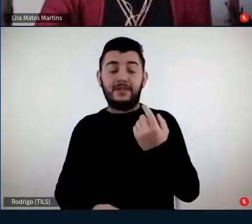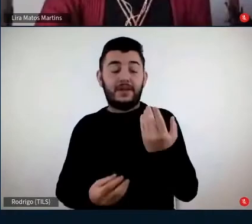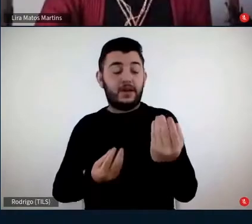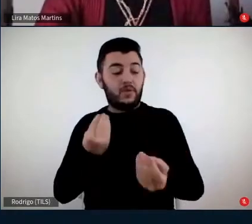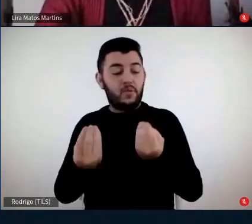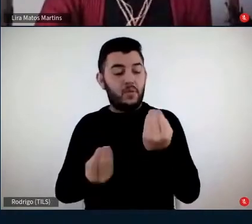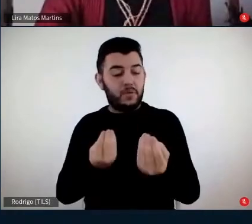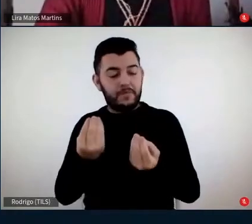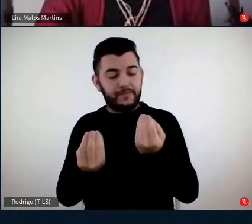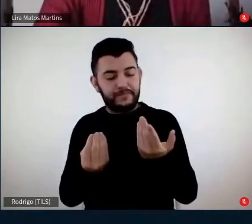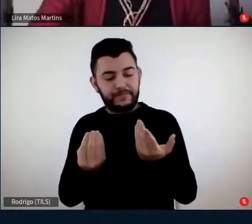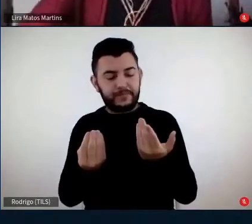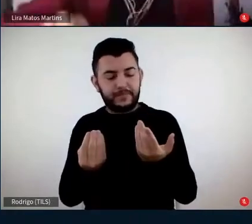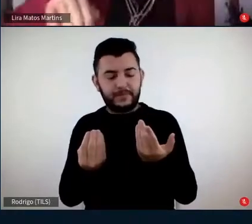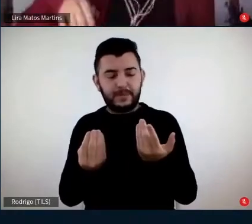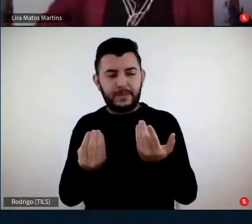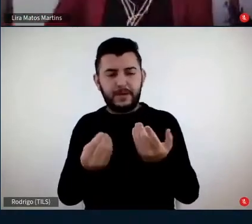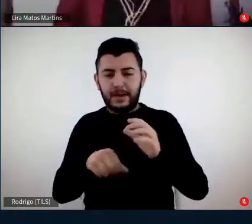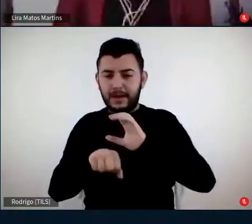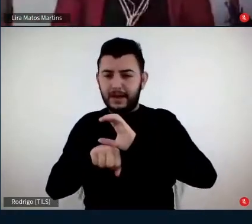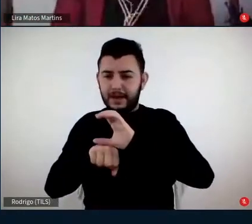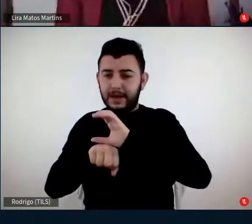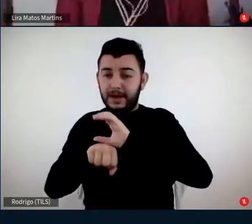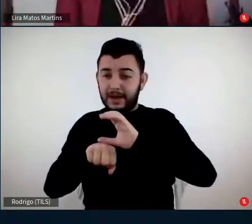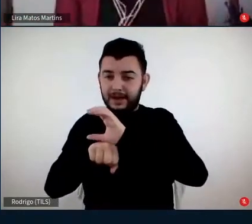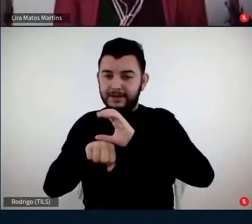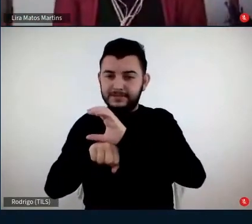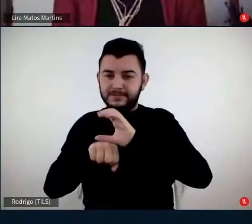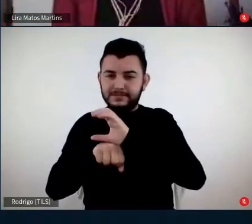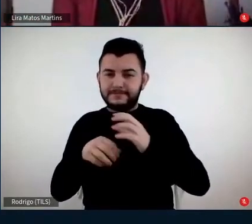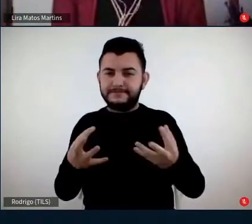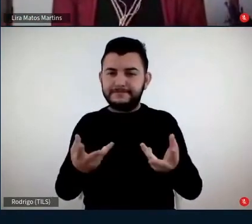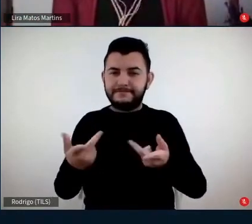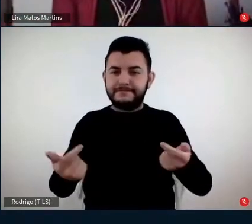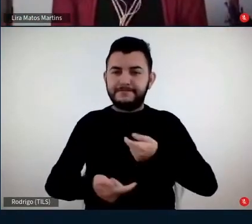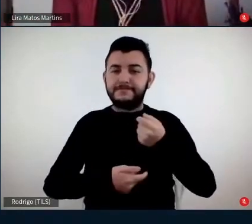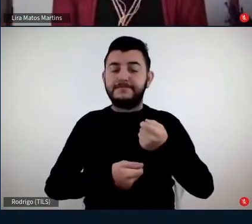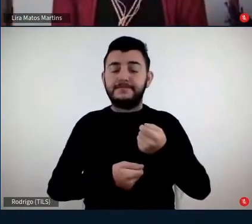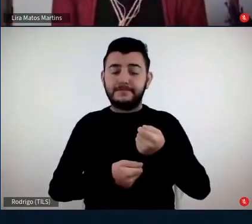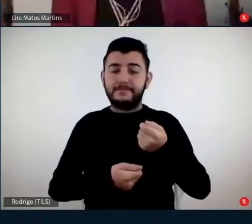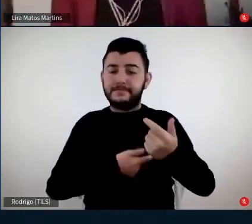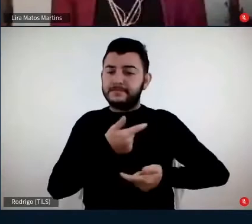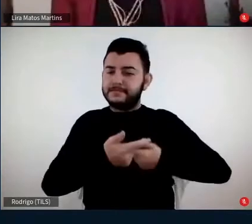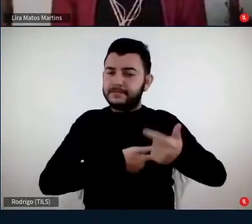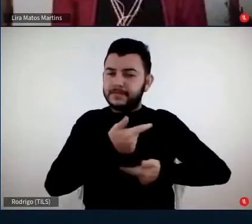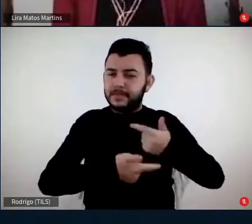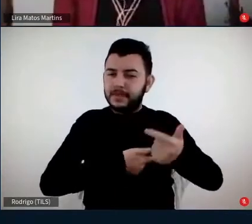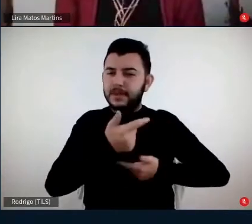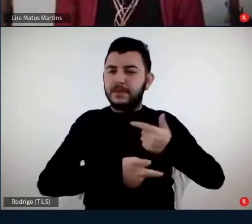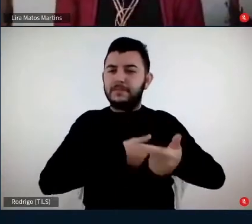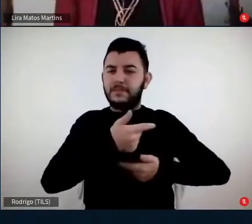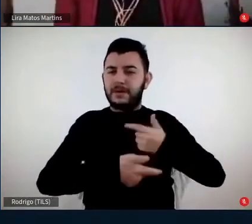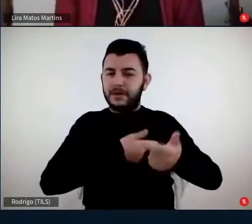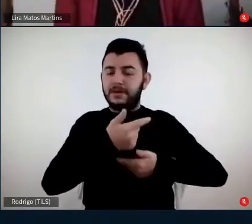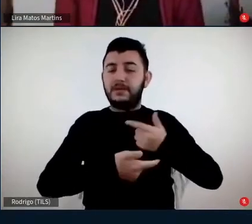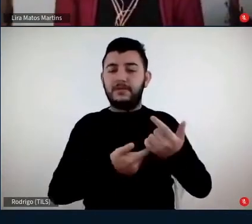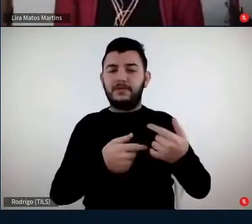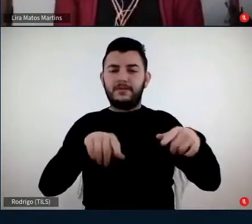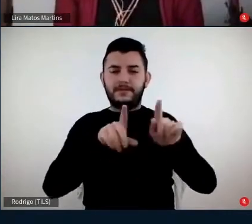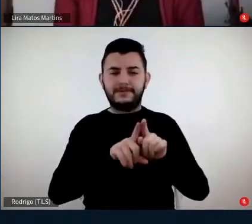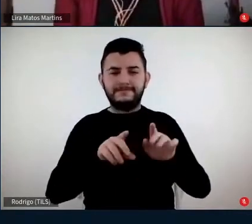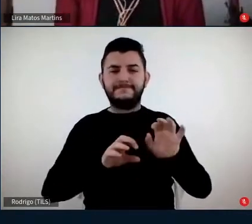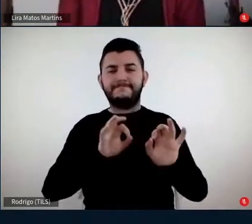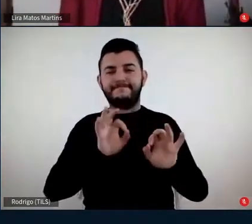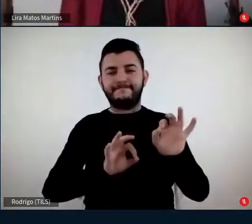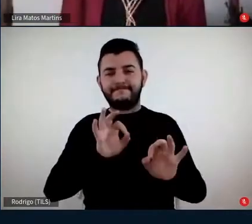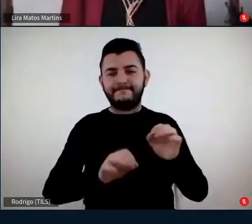podem hoje aperfeiçoar o seu trabalho, aperfeiçoar a sua função e fazer um trabalho